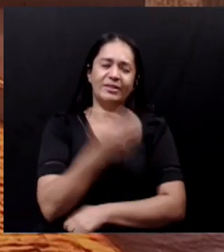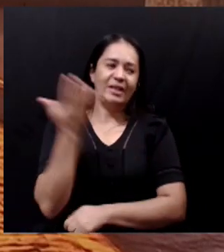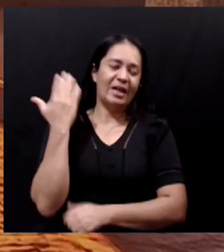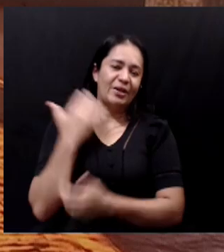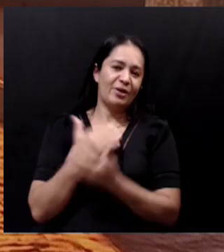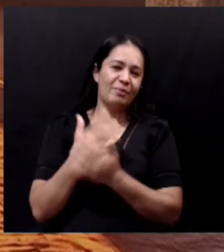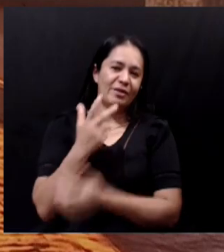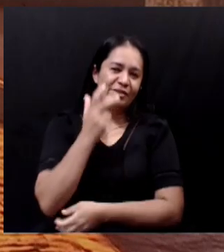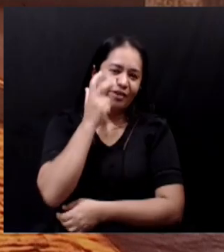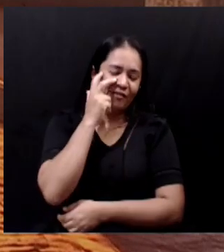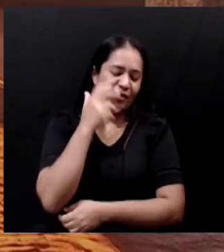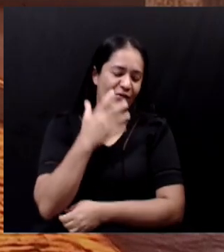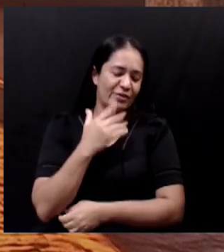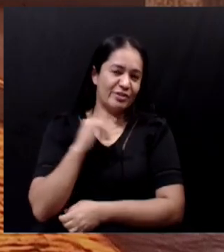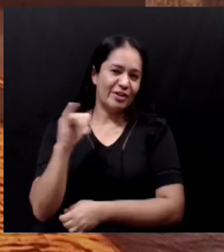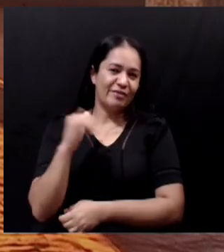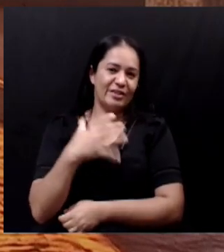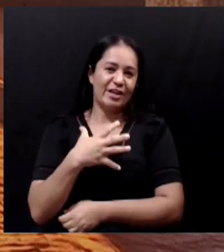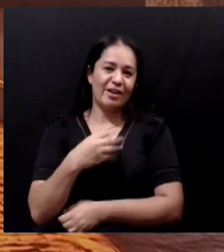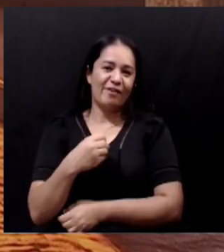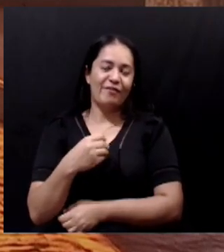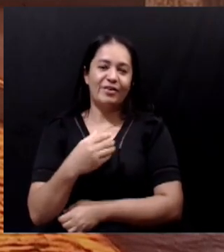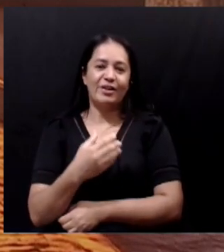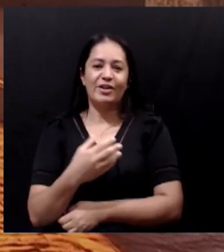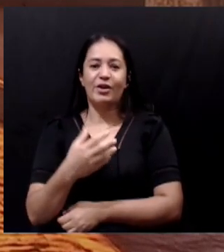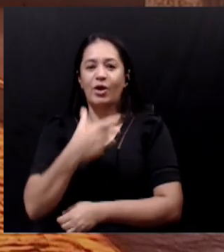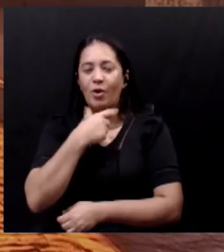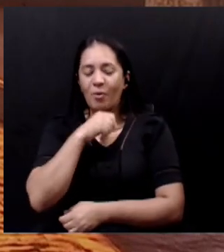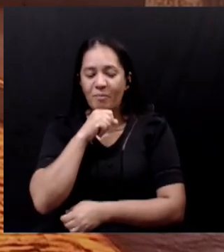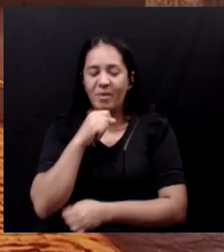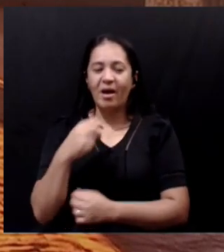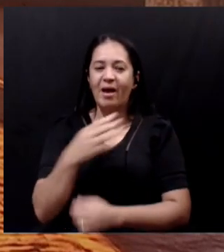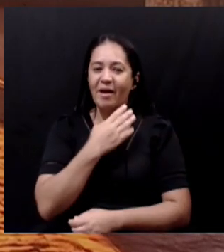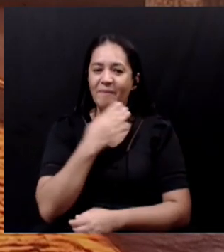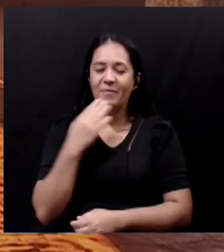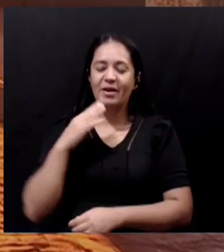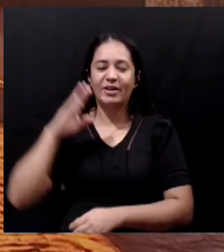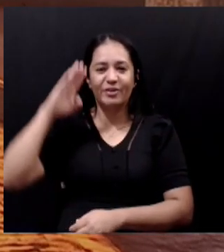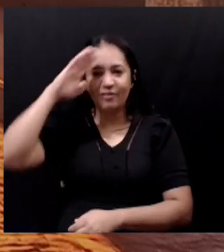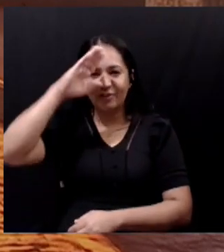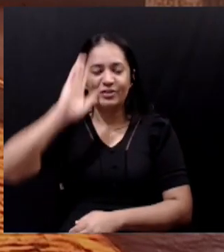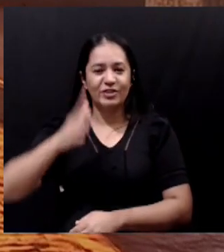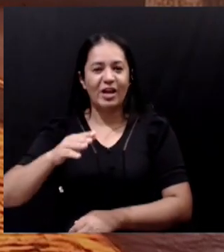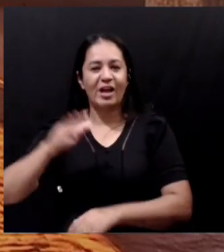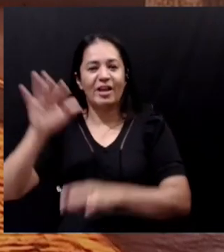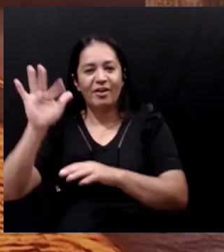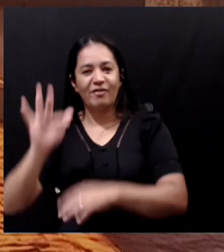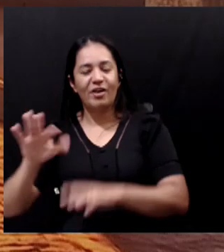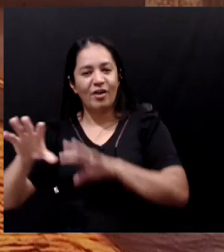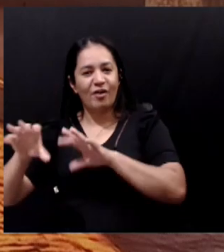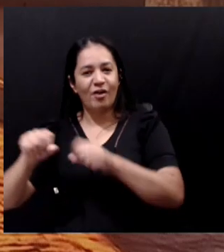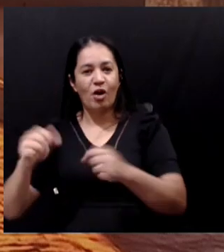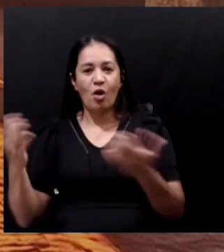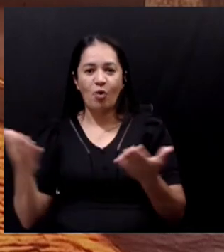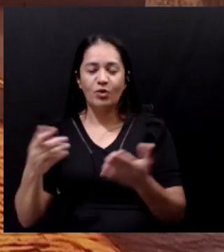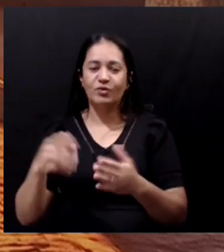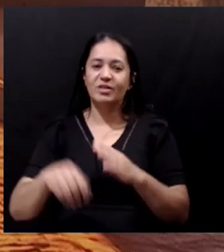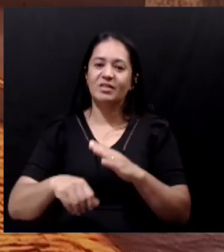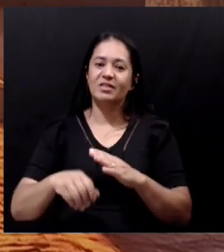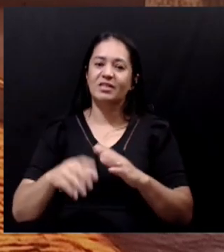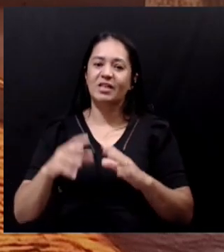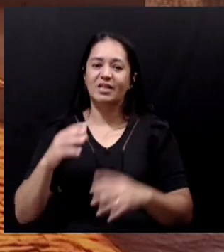de dono de bar, que foi fazer quartel, que fez faculdade? Hoje você se realiza no seu negócio?